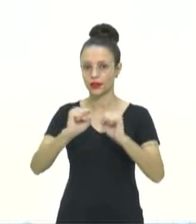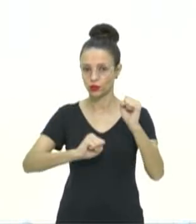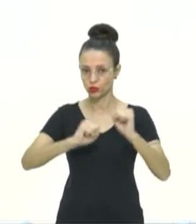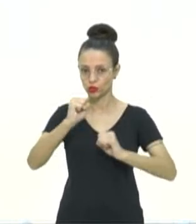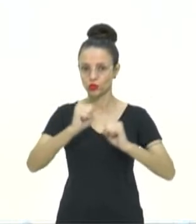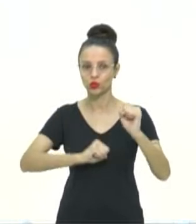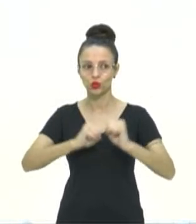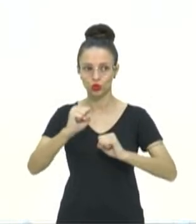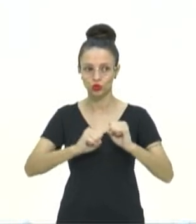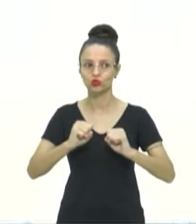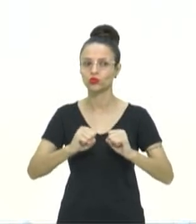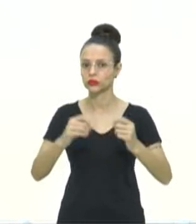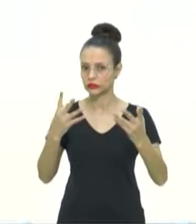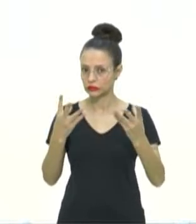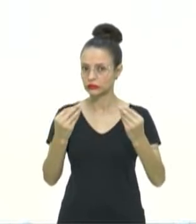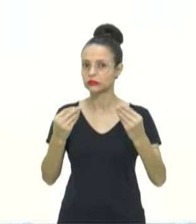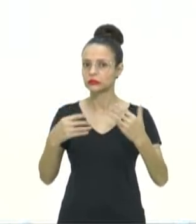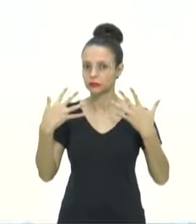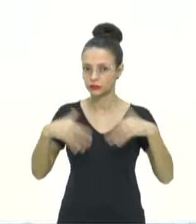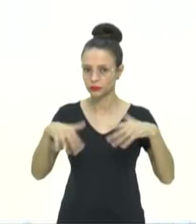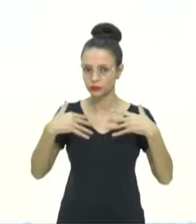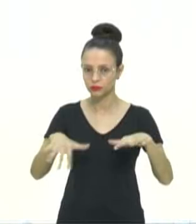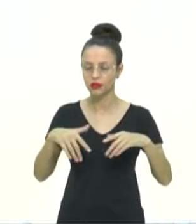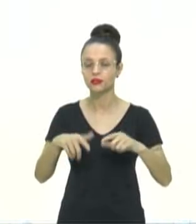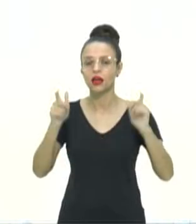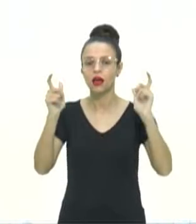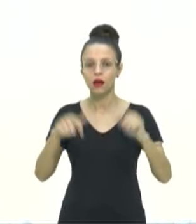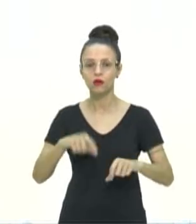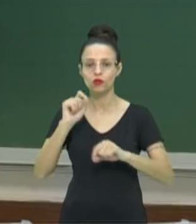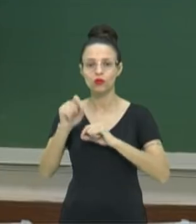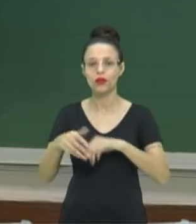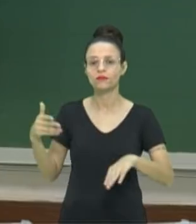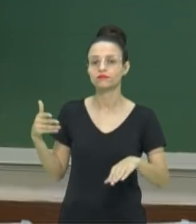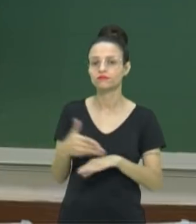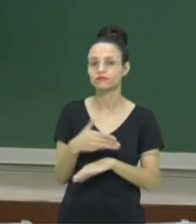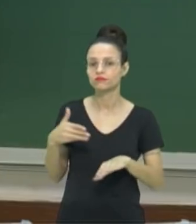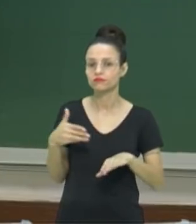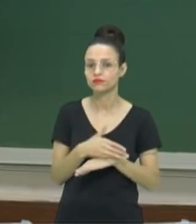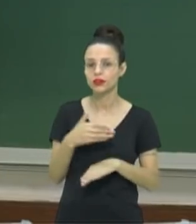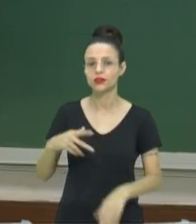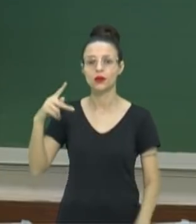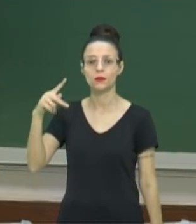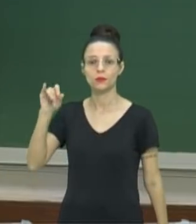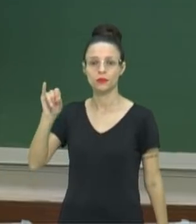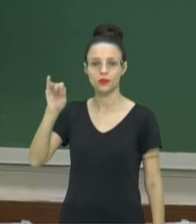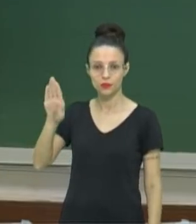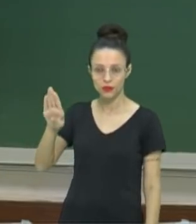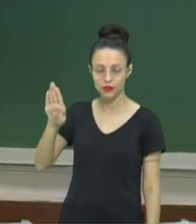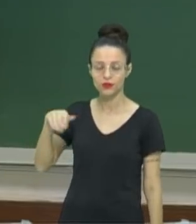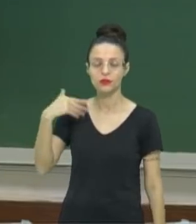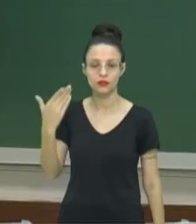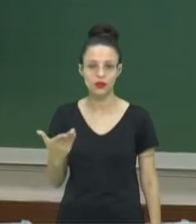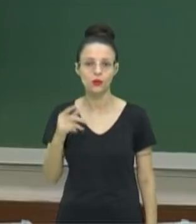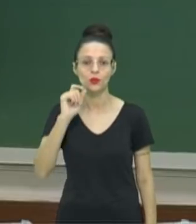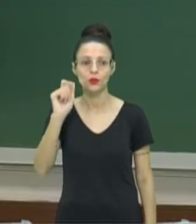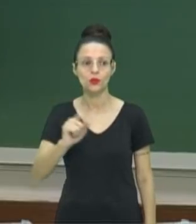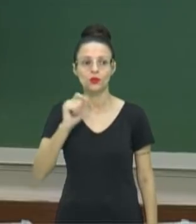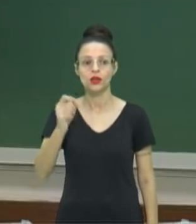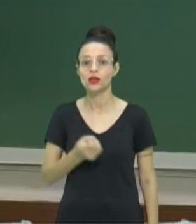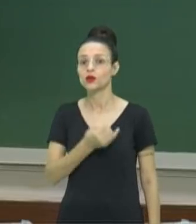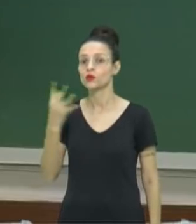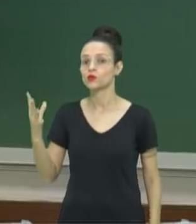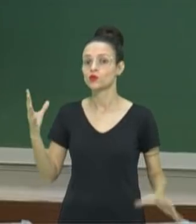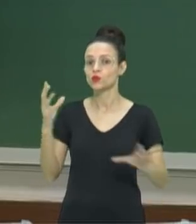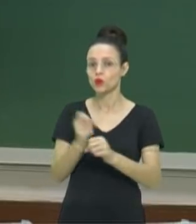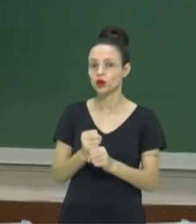indústria é bem significativa ali na participação do PIB. Então, aqui nós estamos falando do quanto